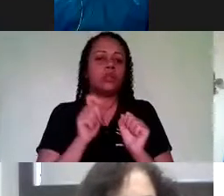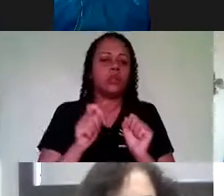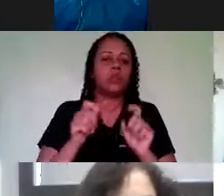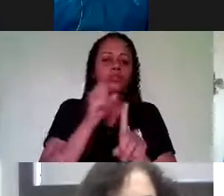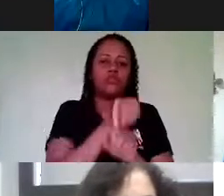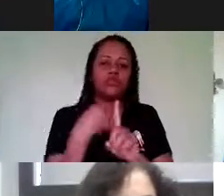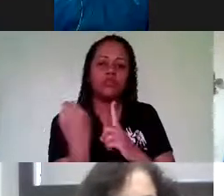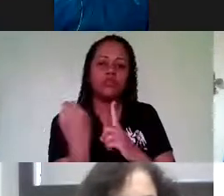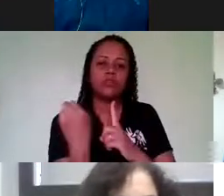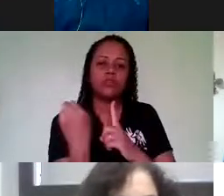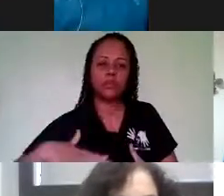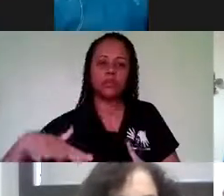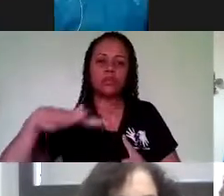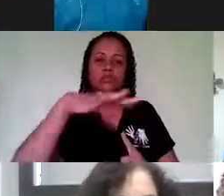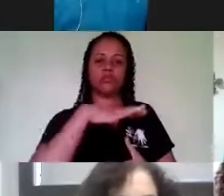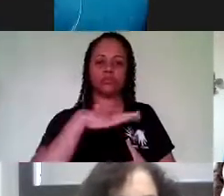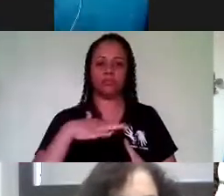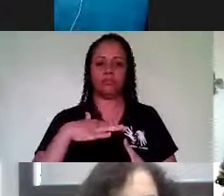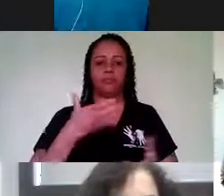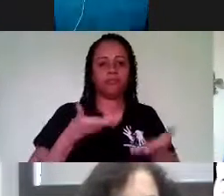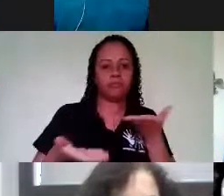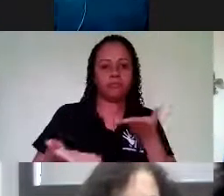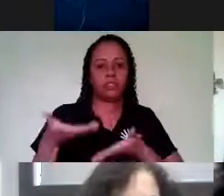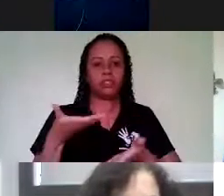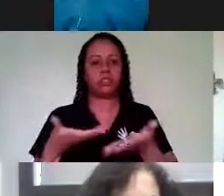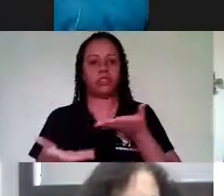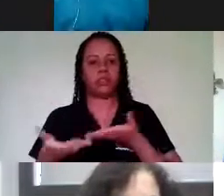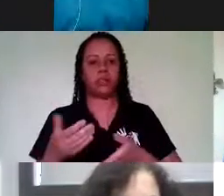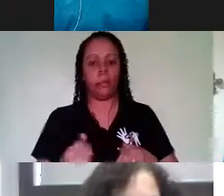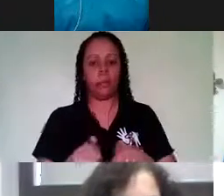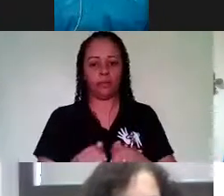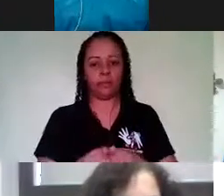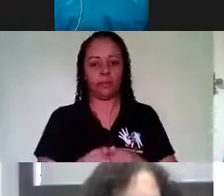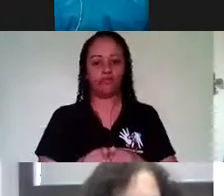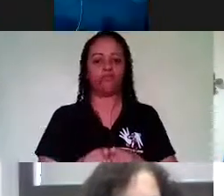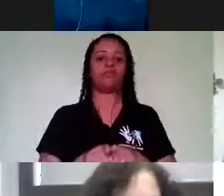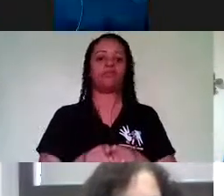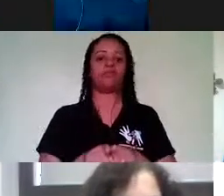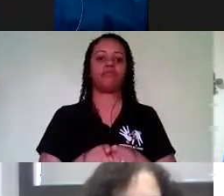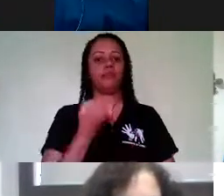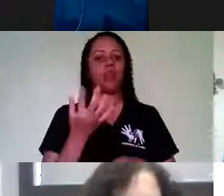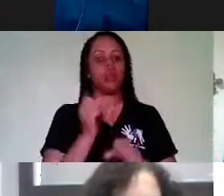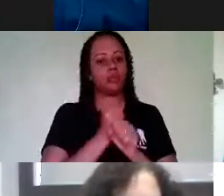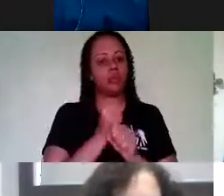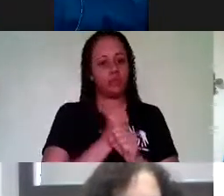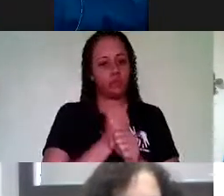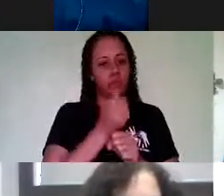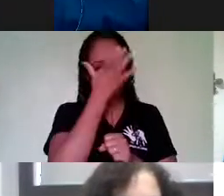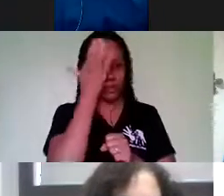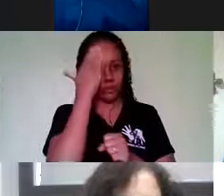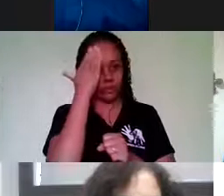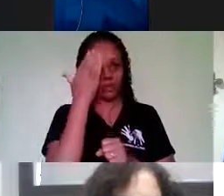todo. Marinalva comentou que há muitos anos, e aí quem sabe das datas é o Clemente com a sua fantástica